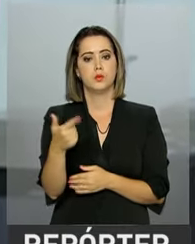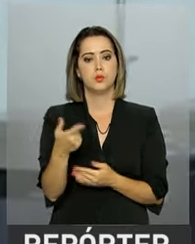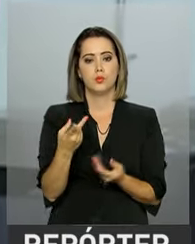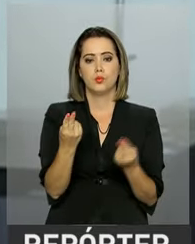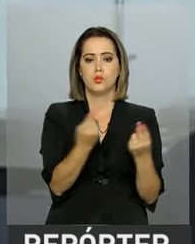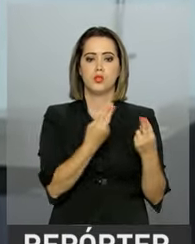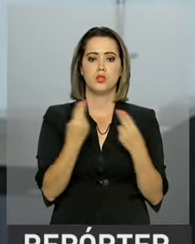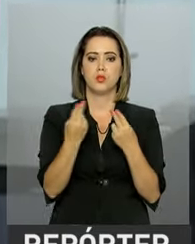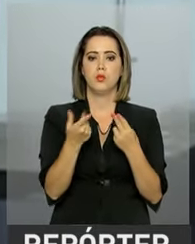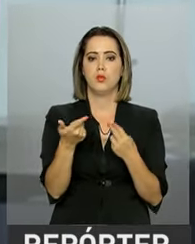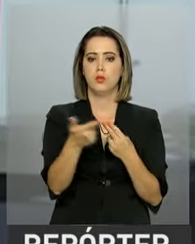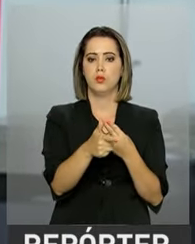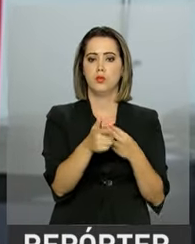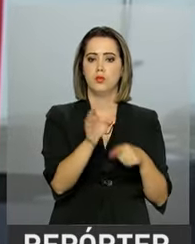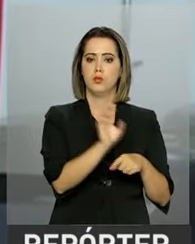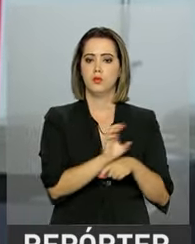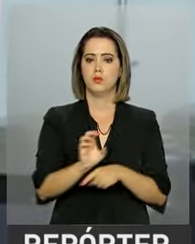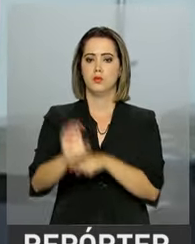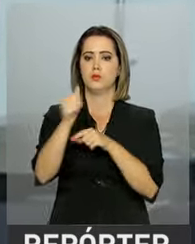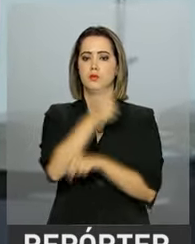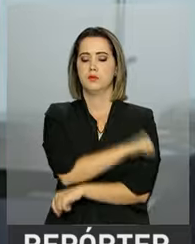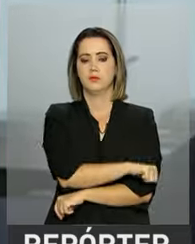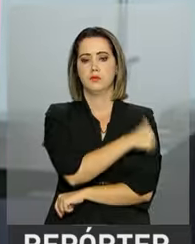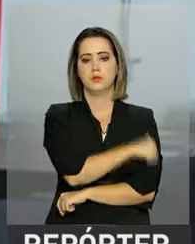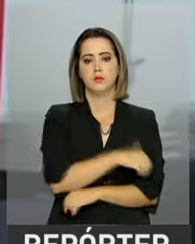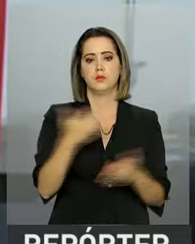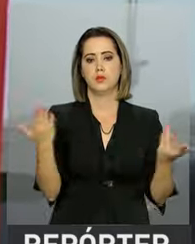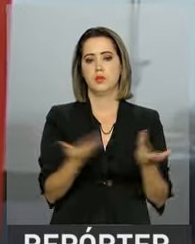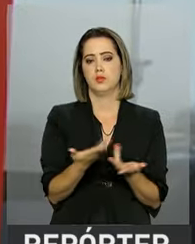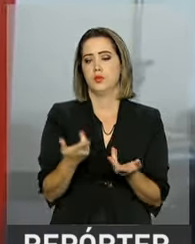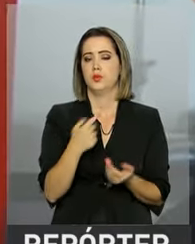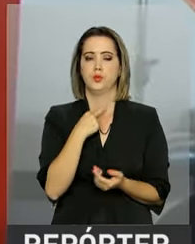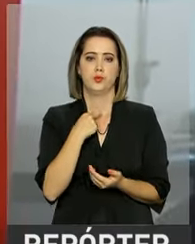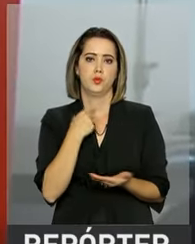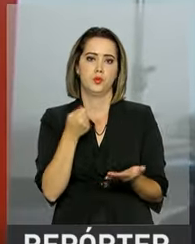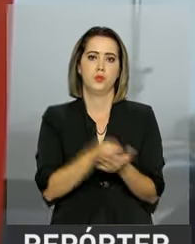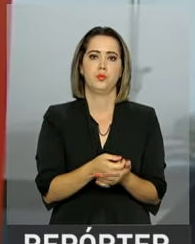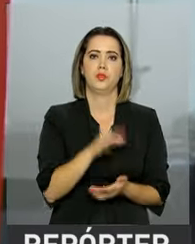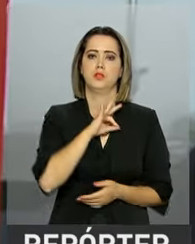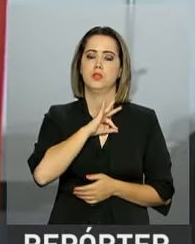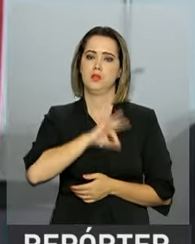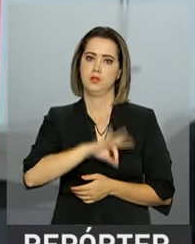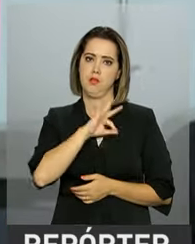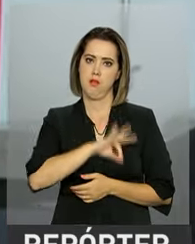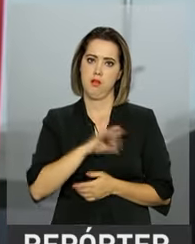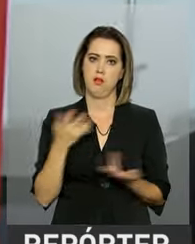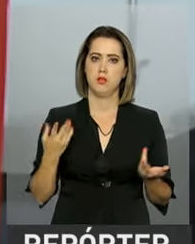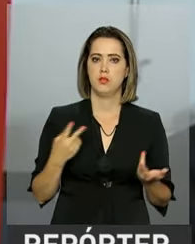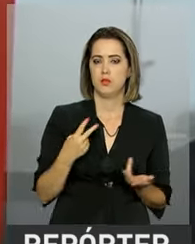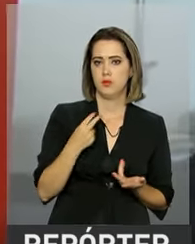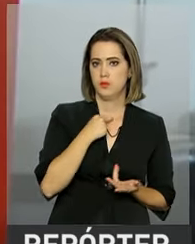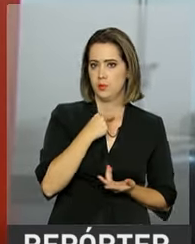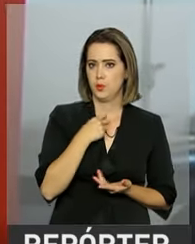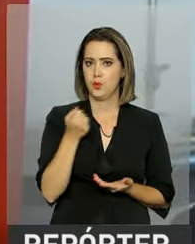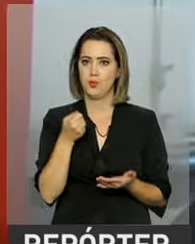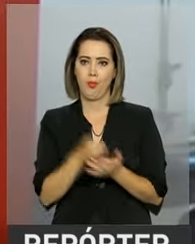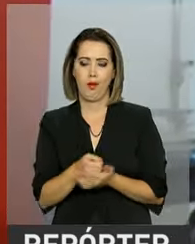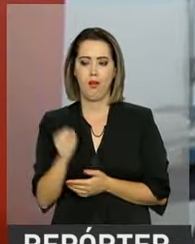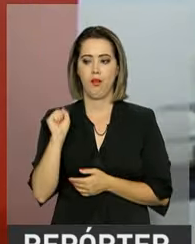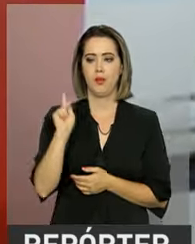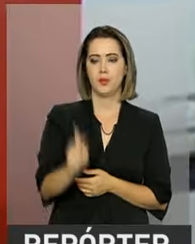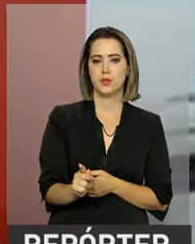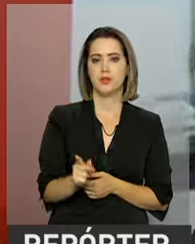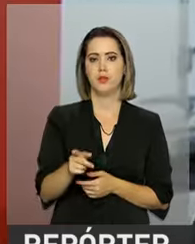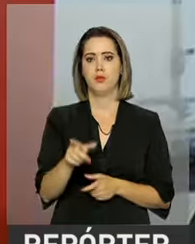mesmo destino que estão tendo alguns estados Como o Rio de Janeiro que hoje já não conseguem pagar folha salarial em dia não conseguem pagar aposentadorias em dias